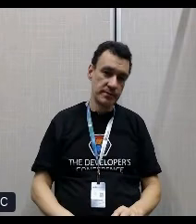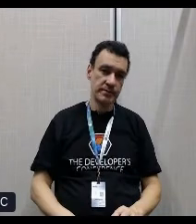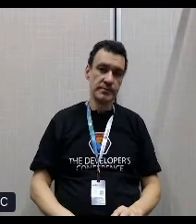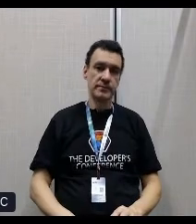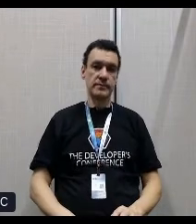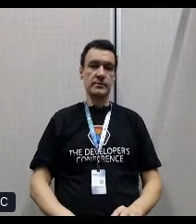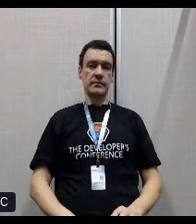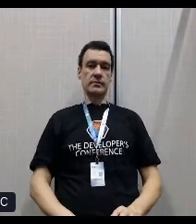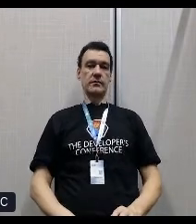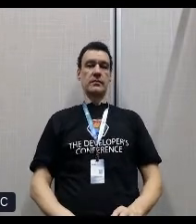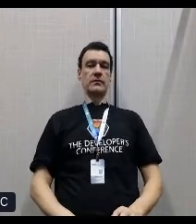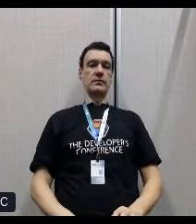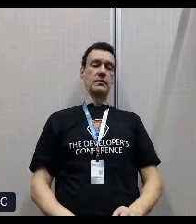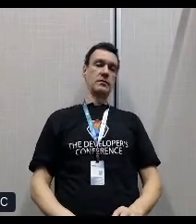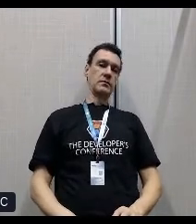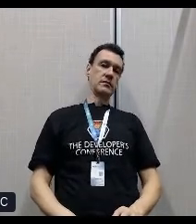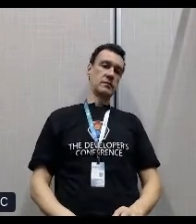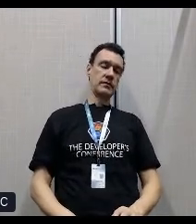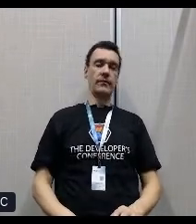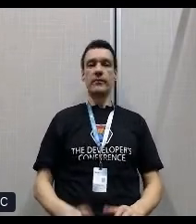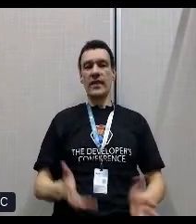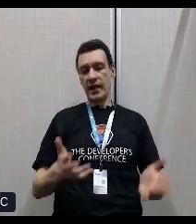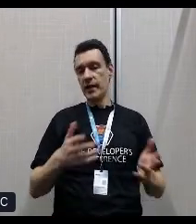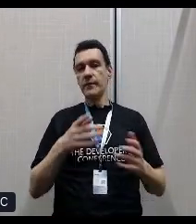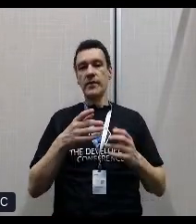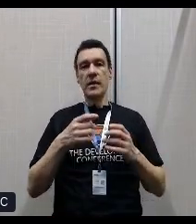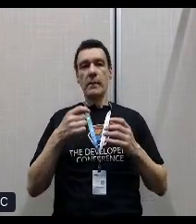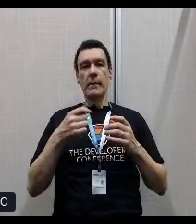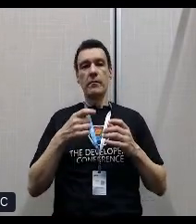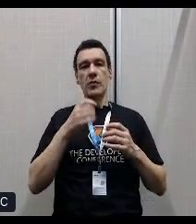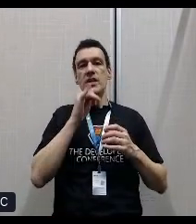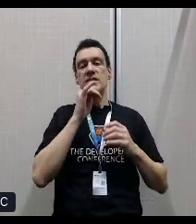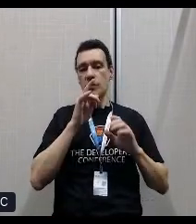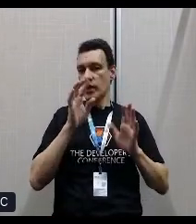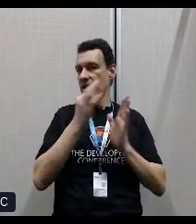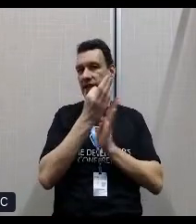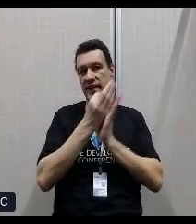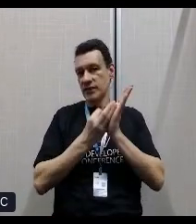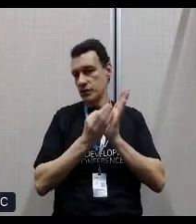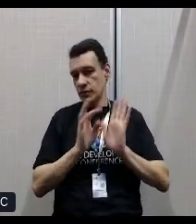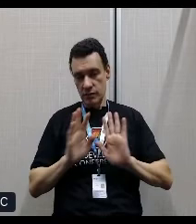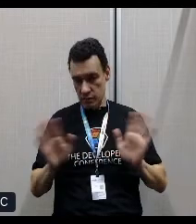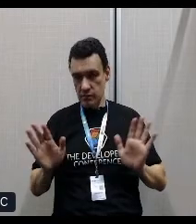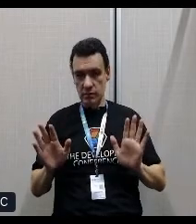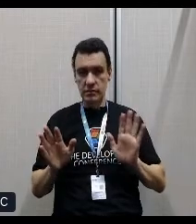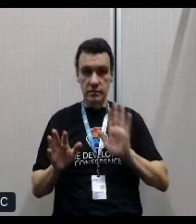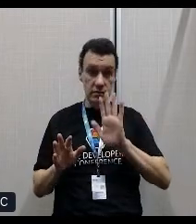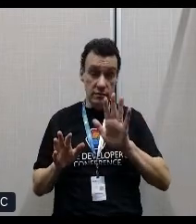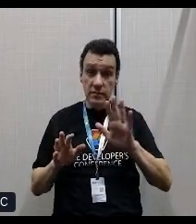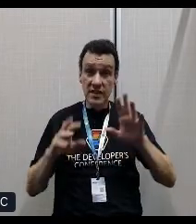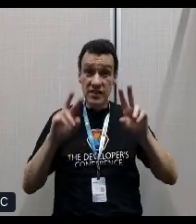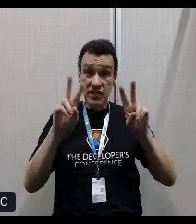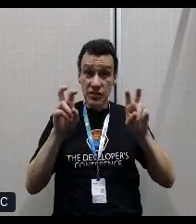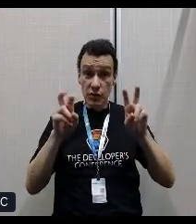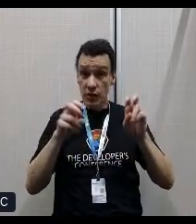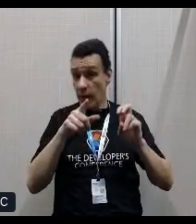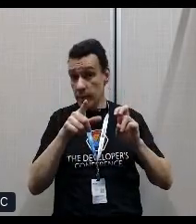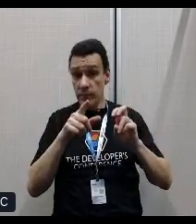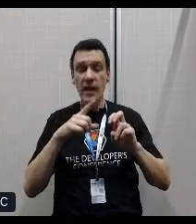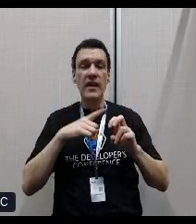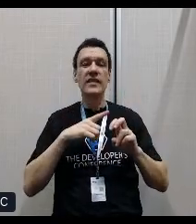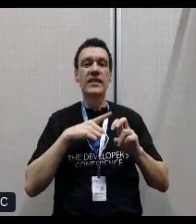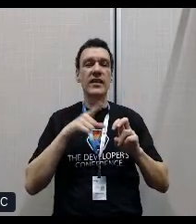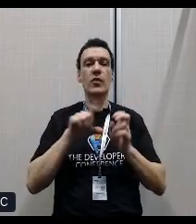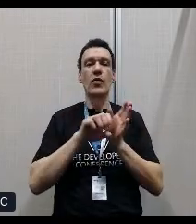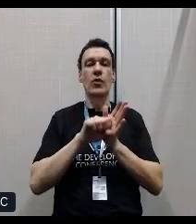a dia. Então, por exemplo, texto. Tem um título, no slide que está agora, tem um título texto, tem um print do Google